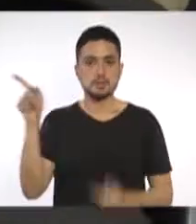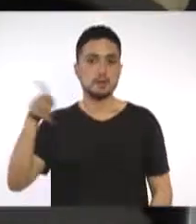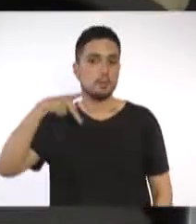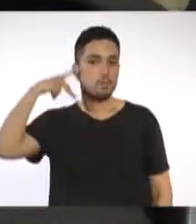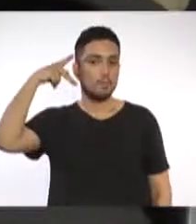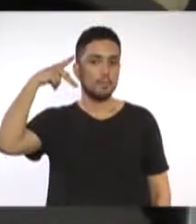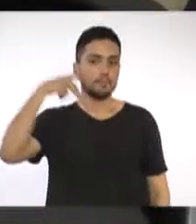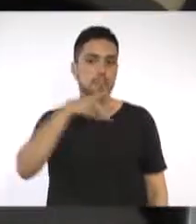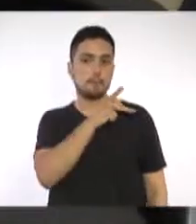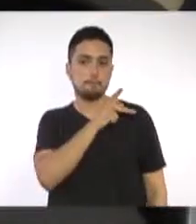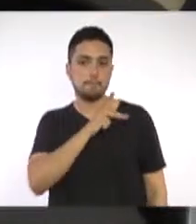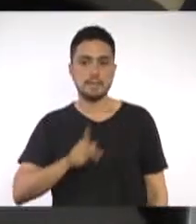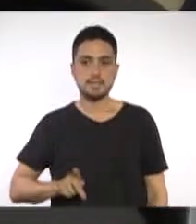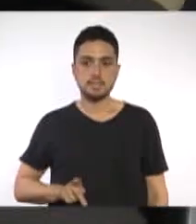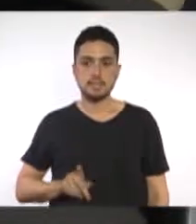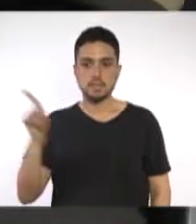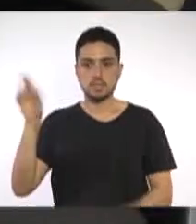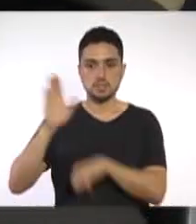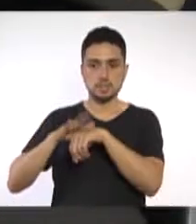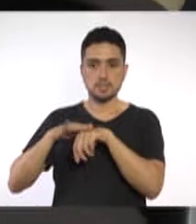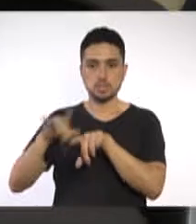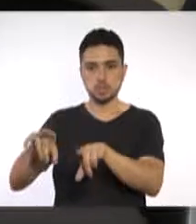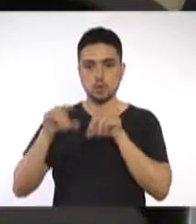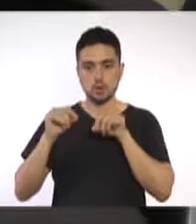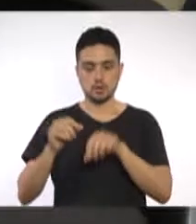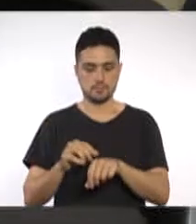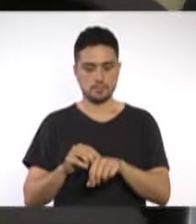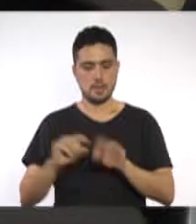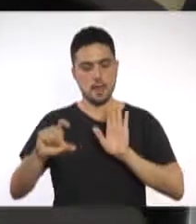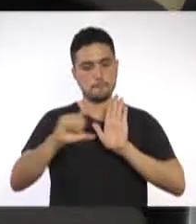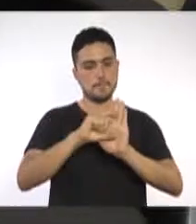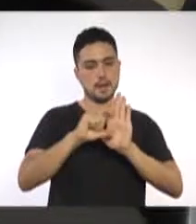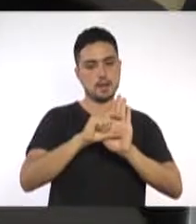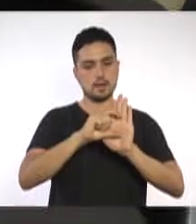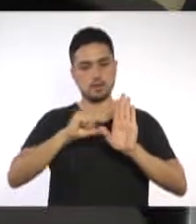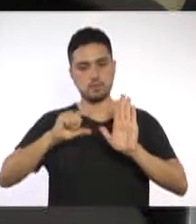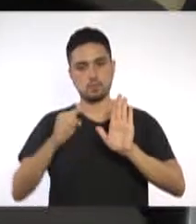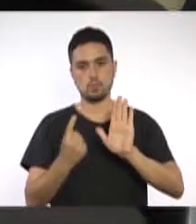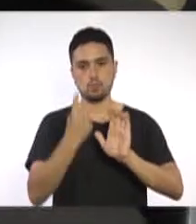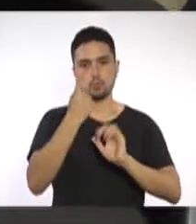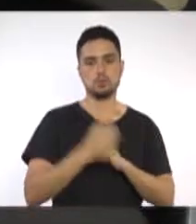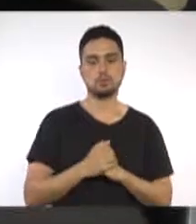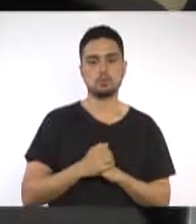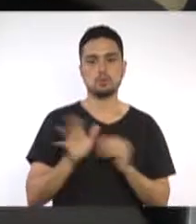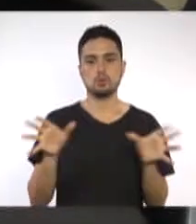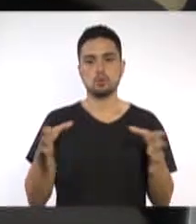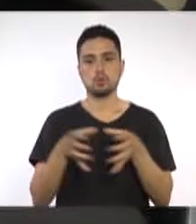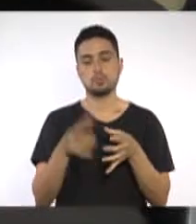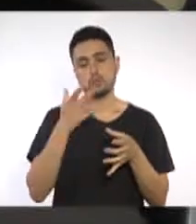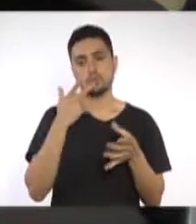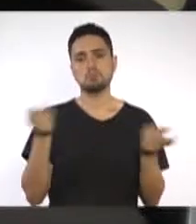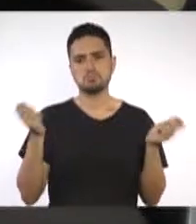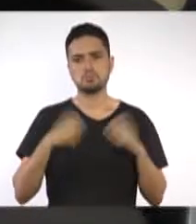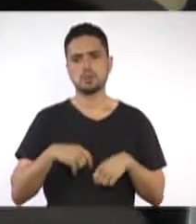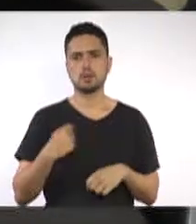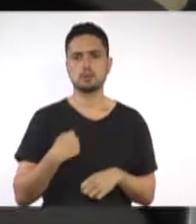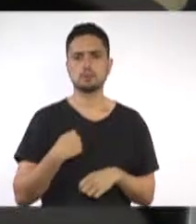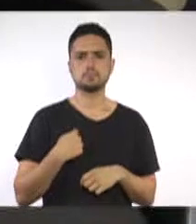respeito. Parágrafo único. A comissão que entender que é competente para se pronunciar sobre